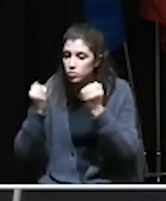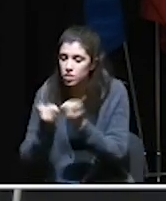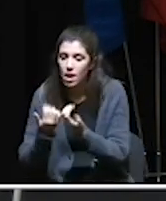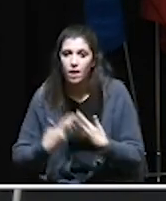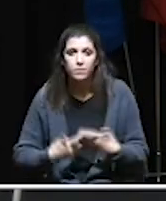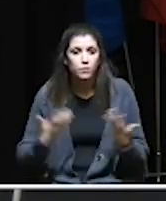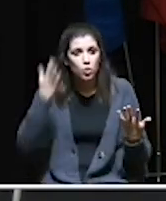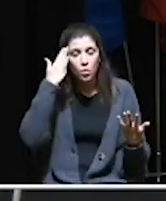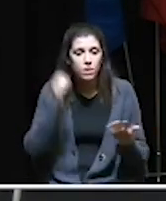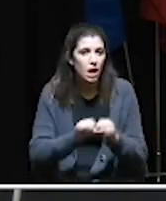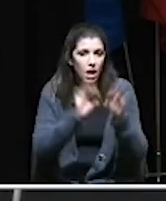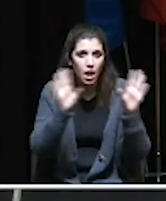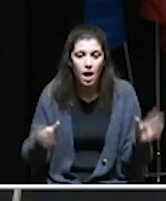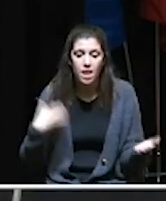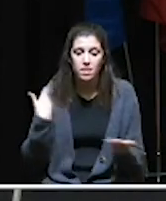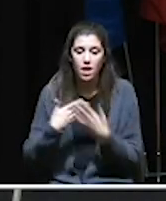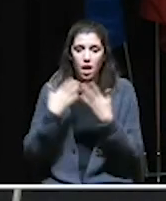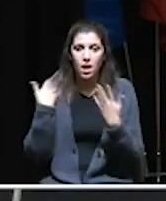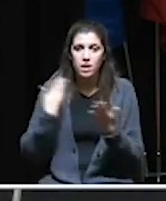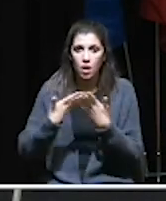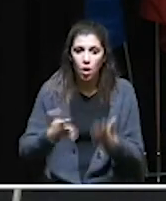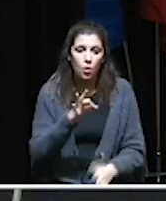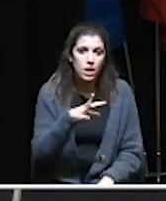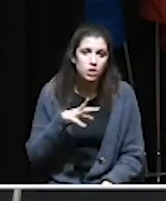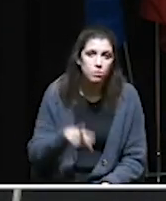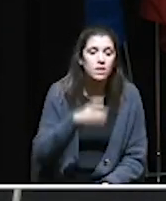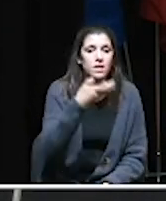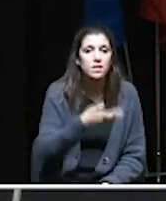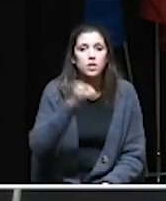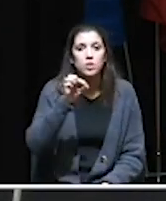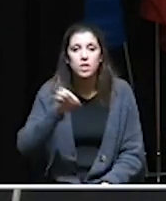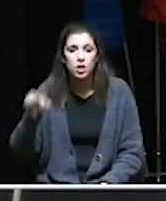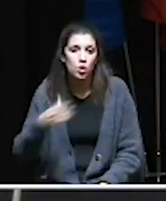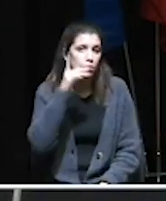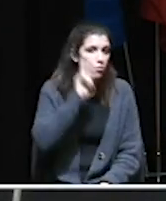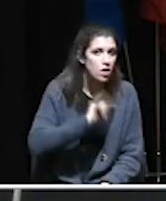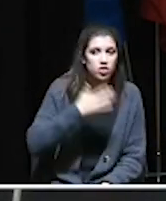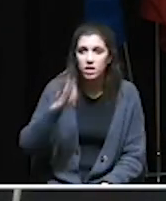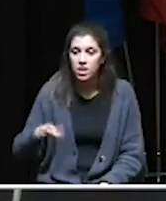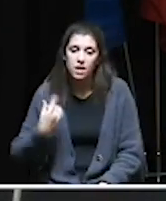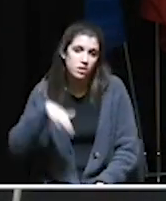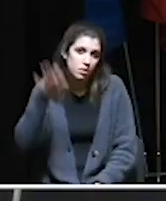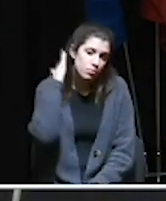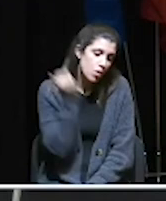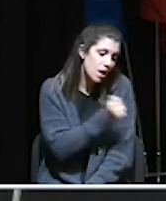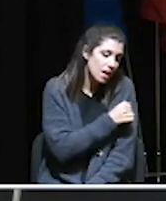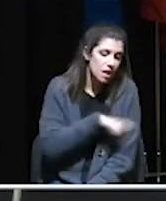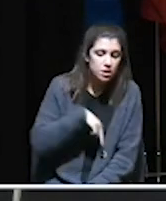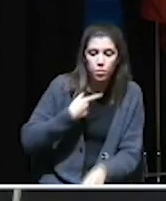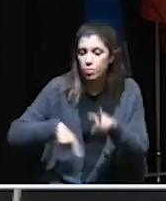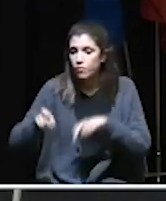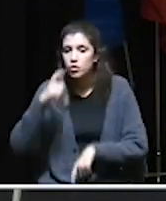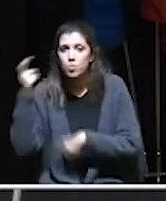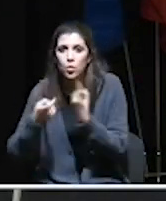números são claros. Até o momento, já 4.788 mulheres e crianças tiveram que fugir de casa e procurar